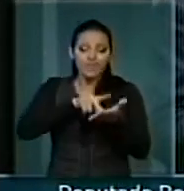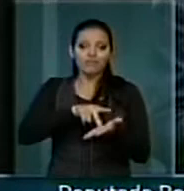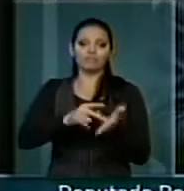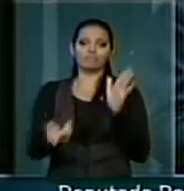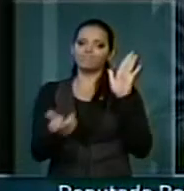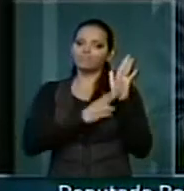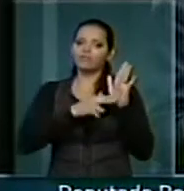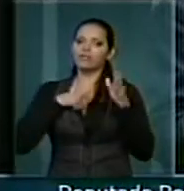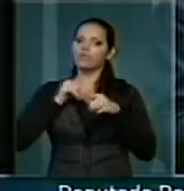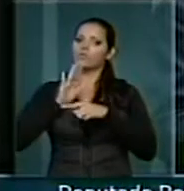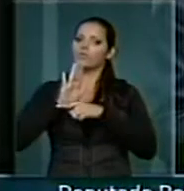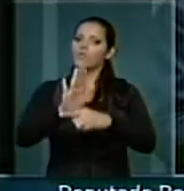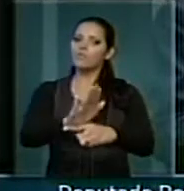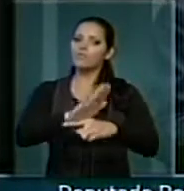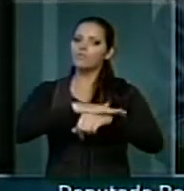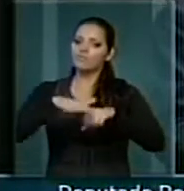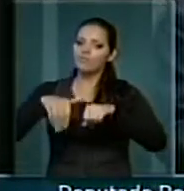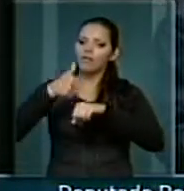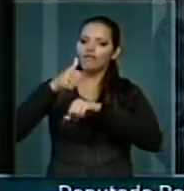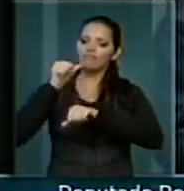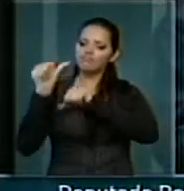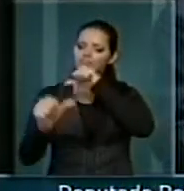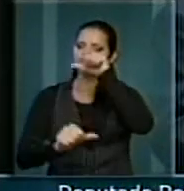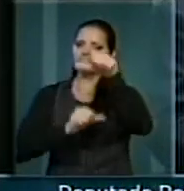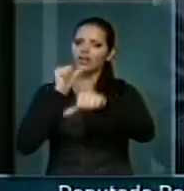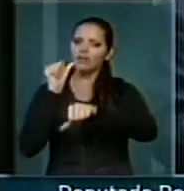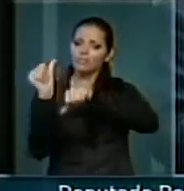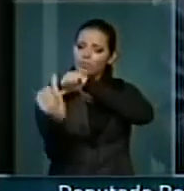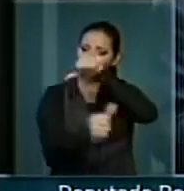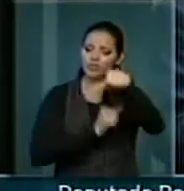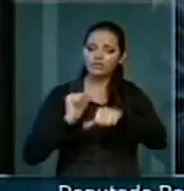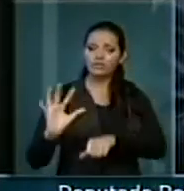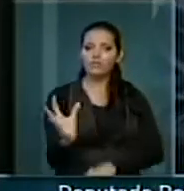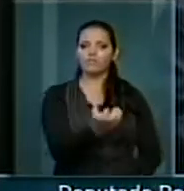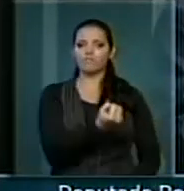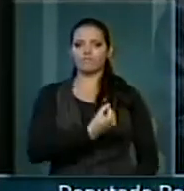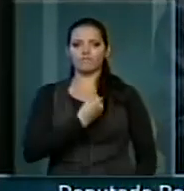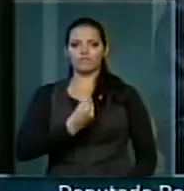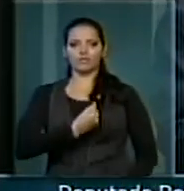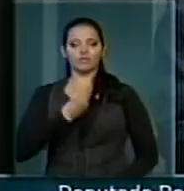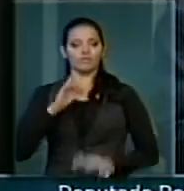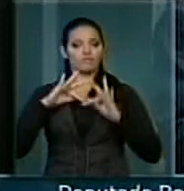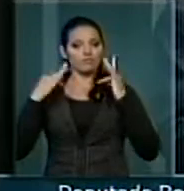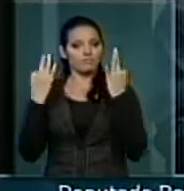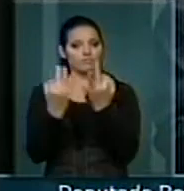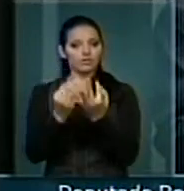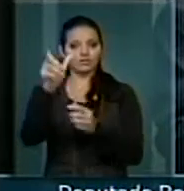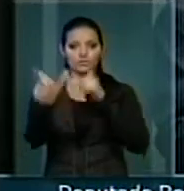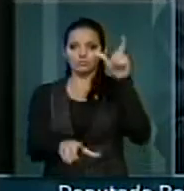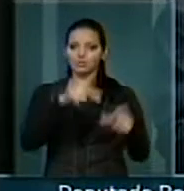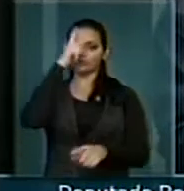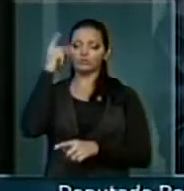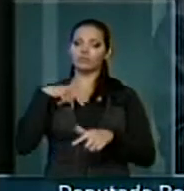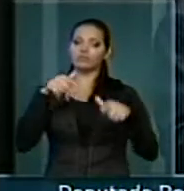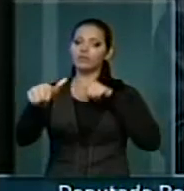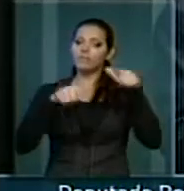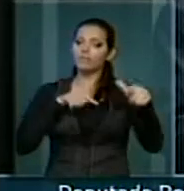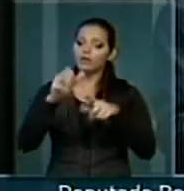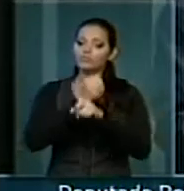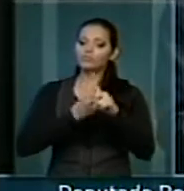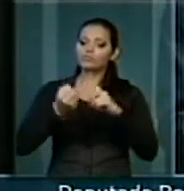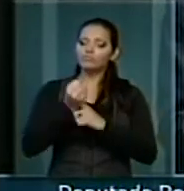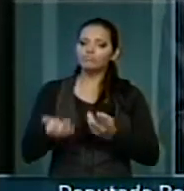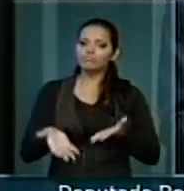efetivamente contribuem para a reconstituição de pessoas e famílias, desenvolvendo trabalhos sociais, e